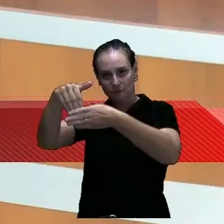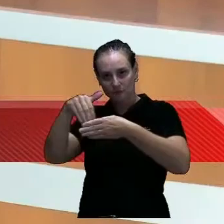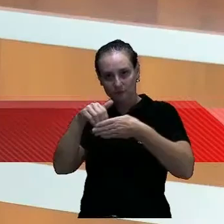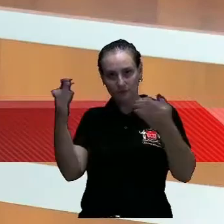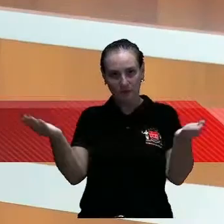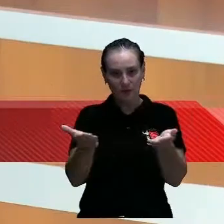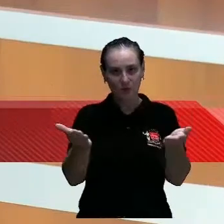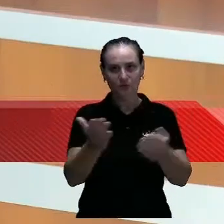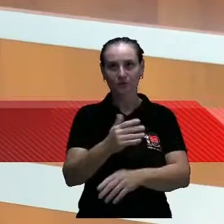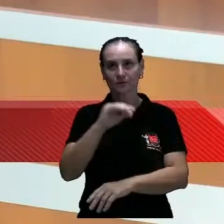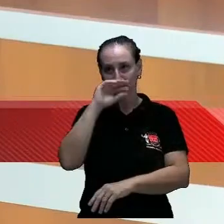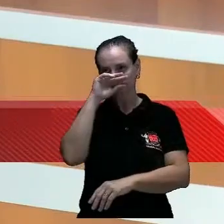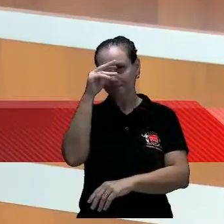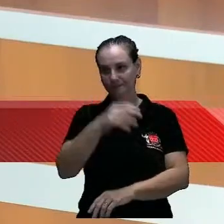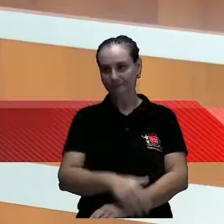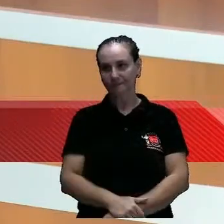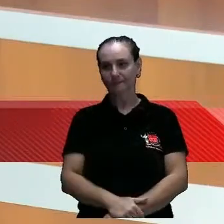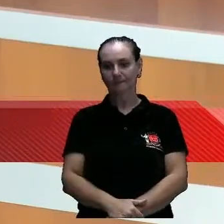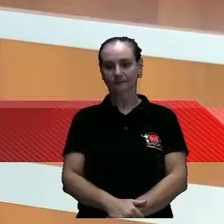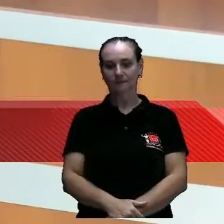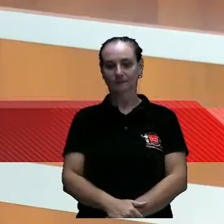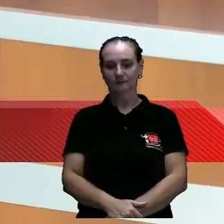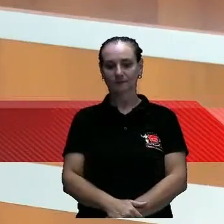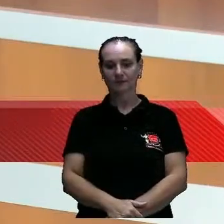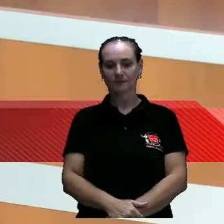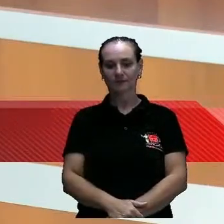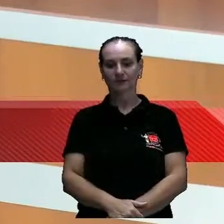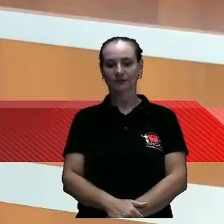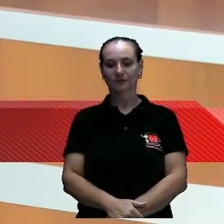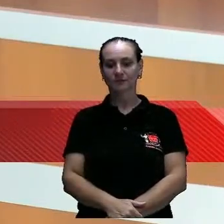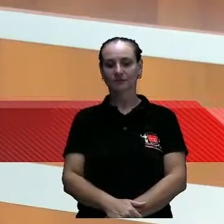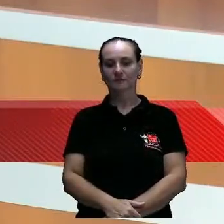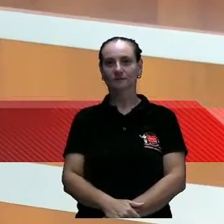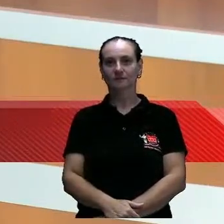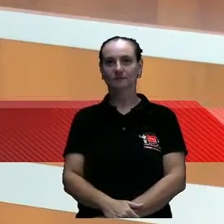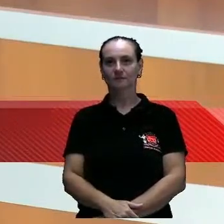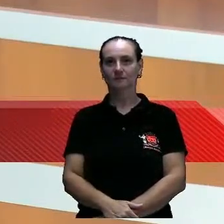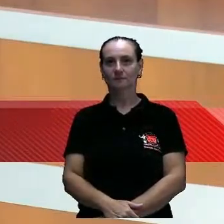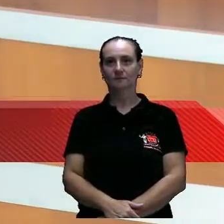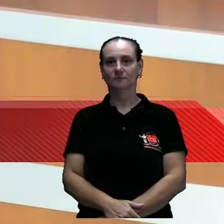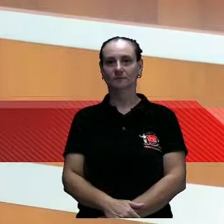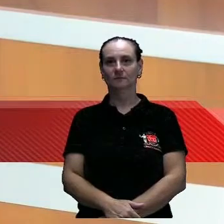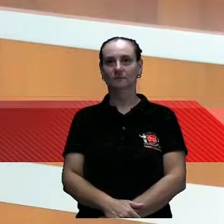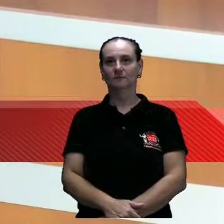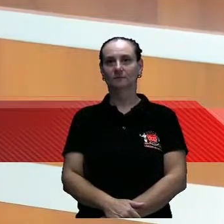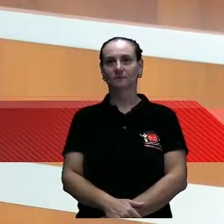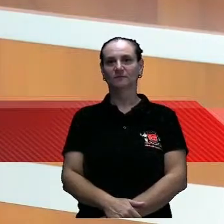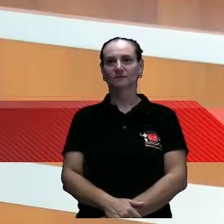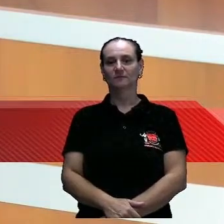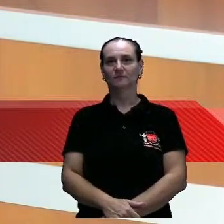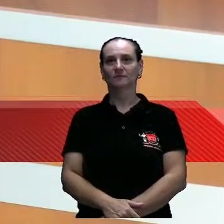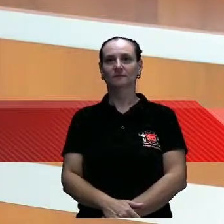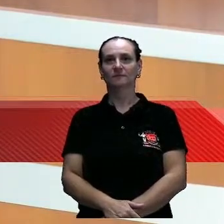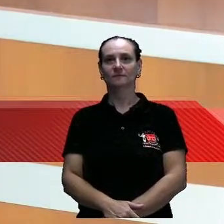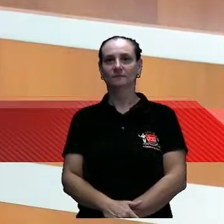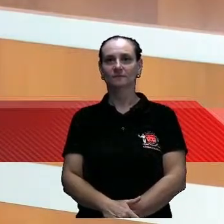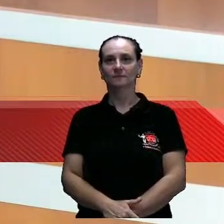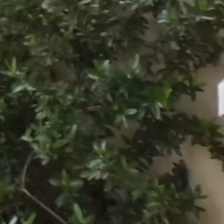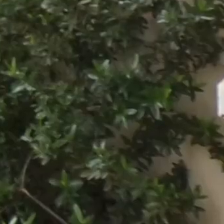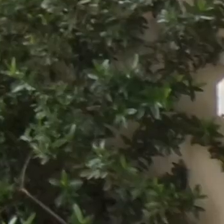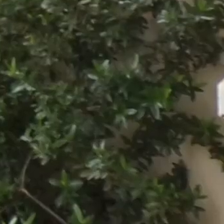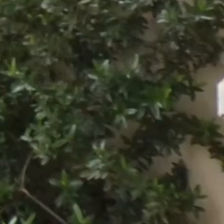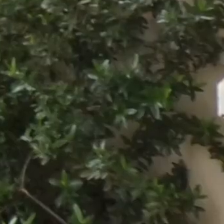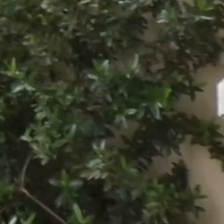reivindicações feitas pela associação ama em diversas reuniões com os vereadores durante todo o ano e a presidente da associação